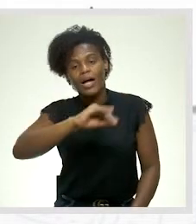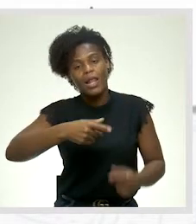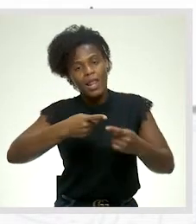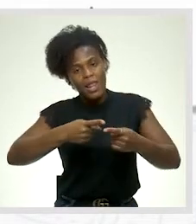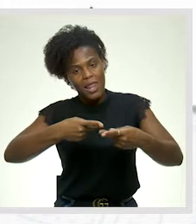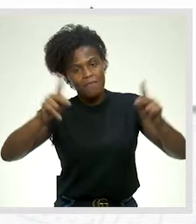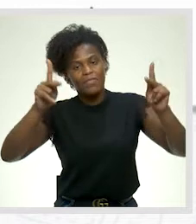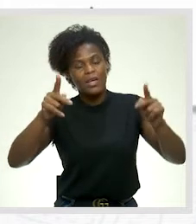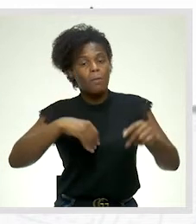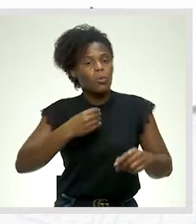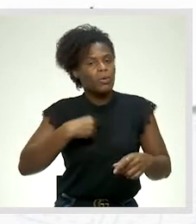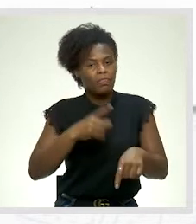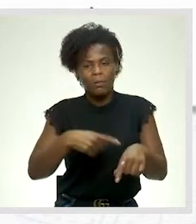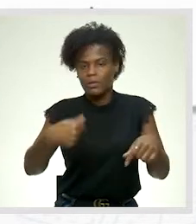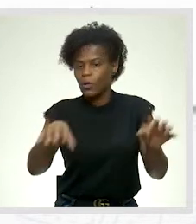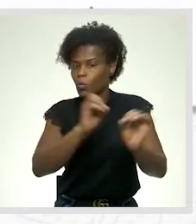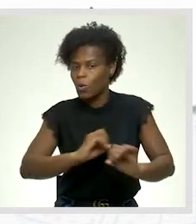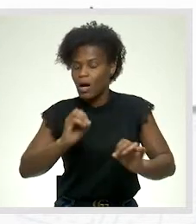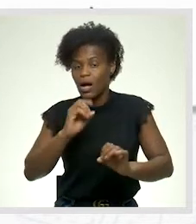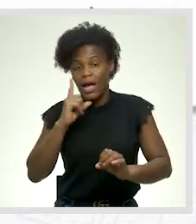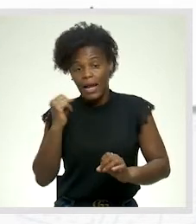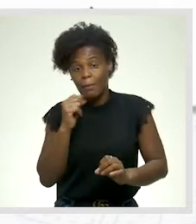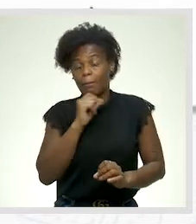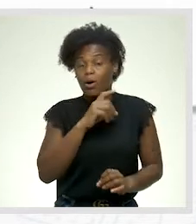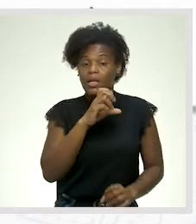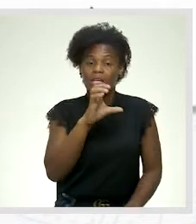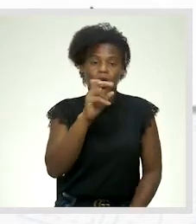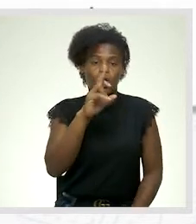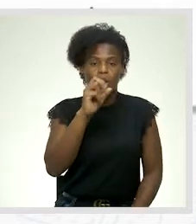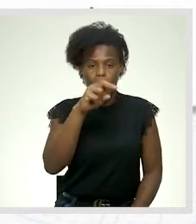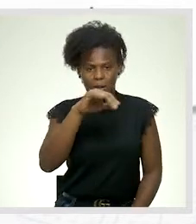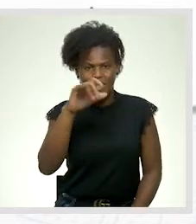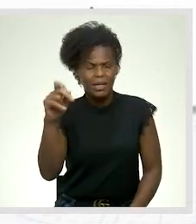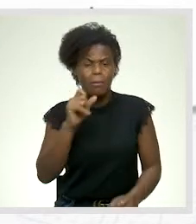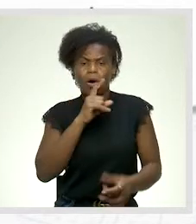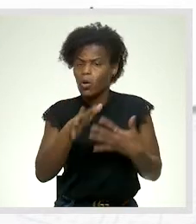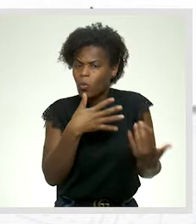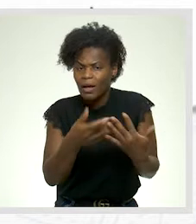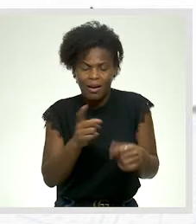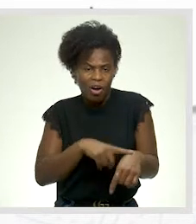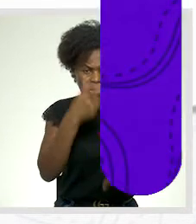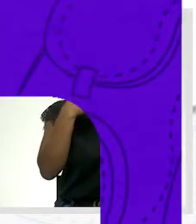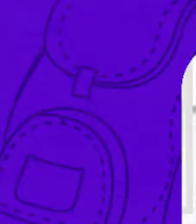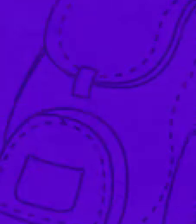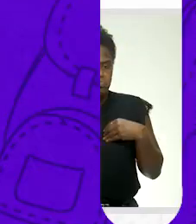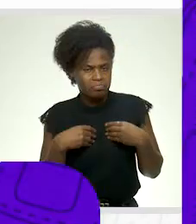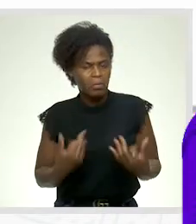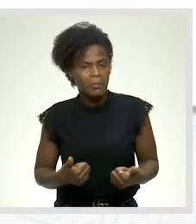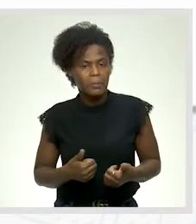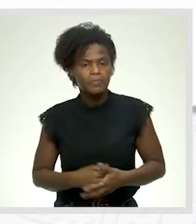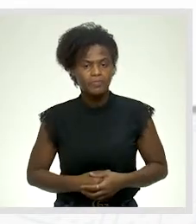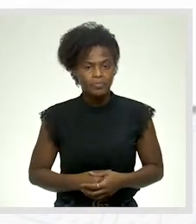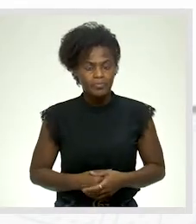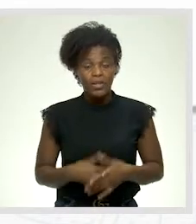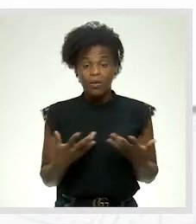com o tempo e ela pode surgir qualquer hora, é sempre bem-vinda.